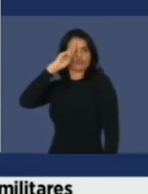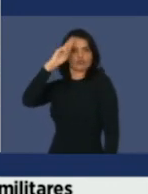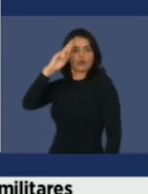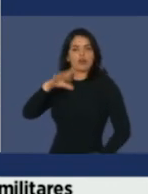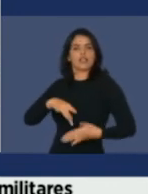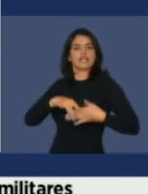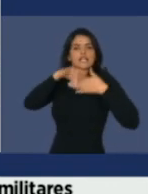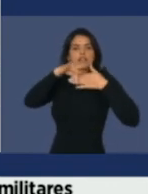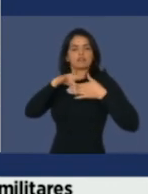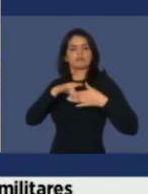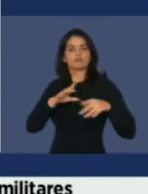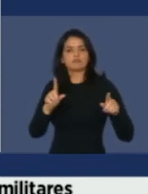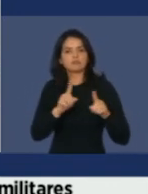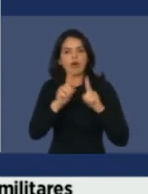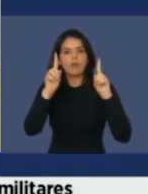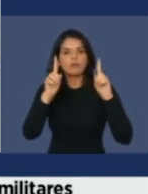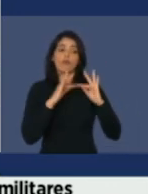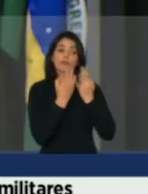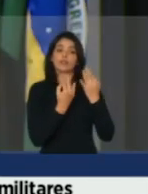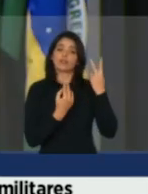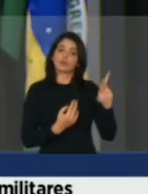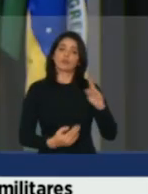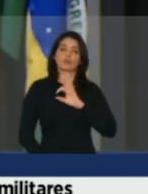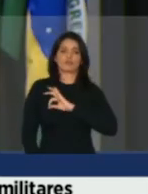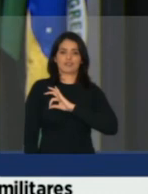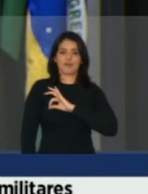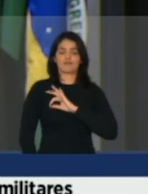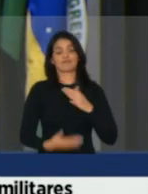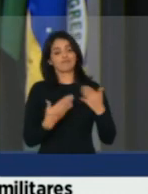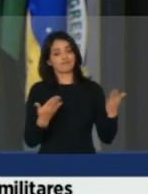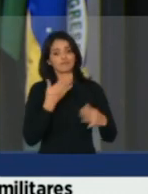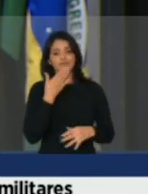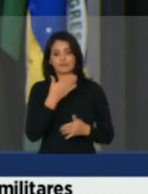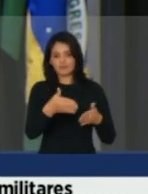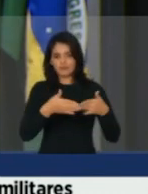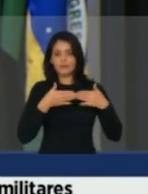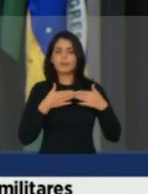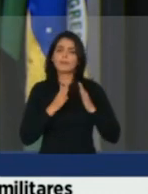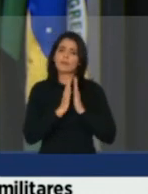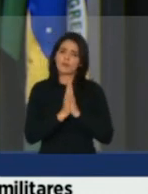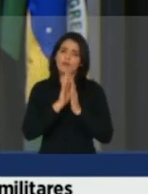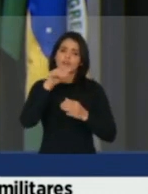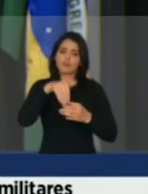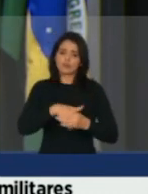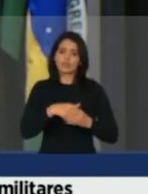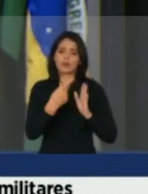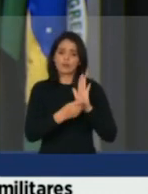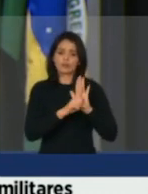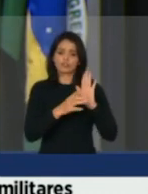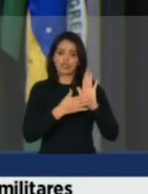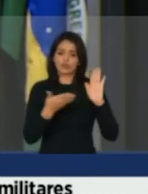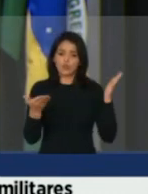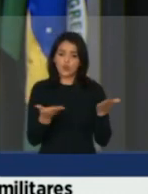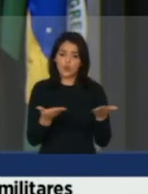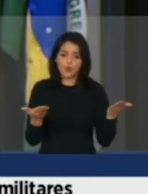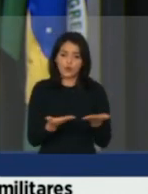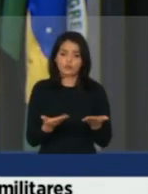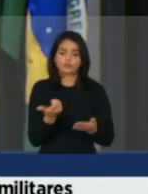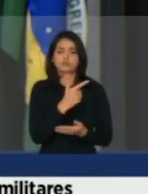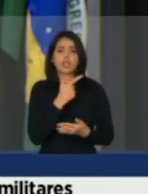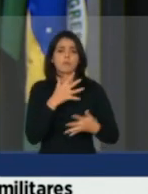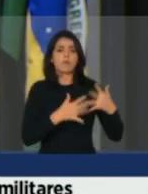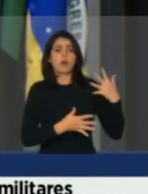líder do crime organizado. Por isso eu peço aqui que possamos votar hoje esse projeto. Não há nada de